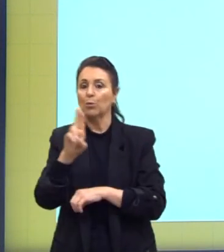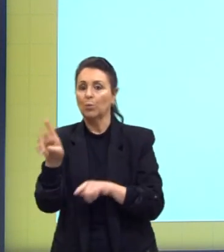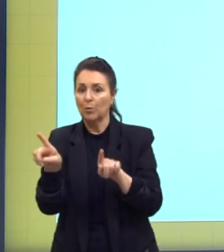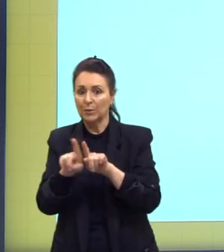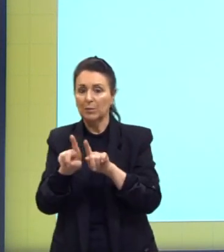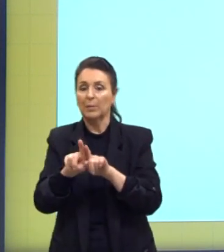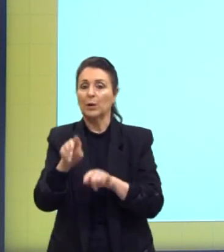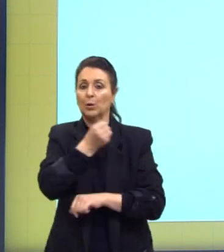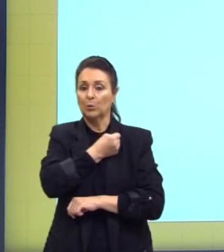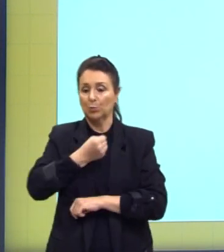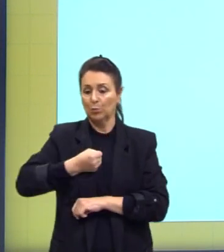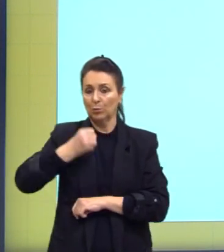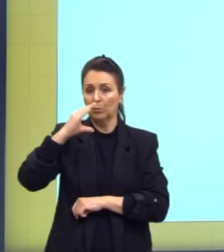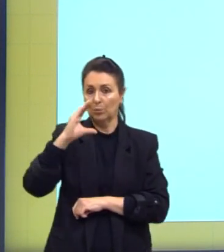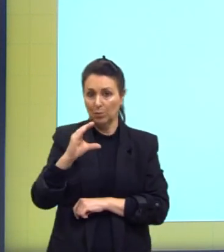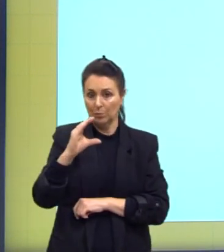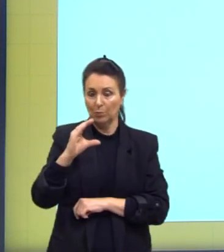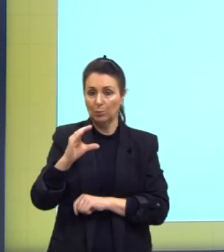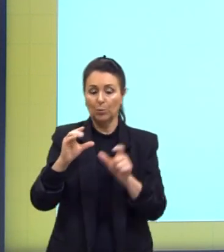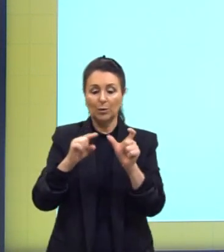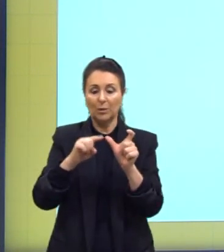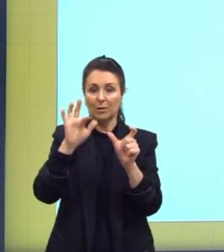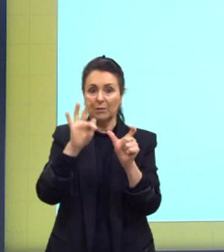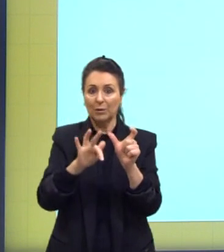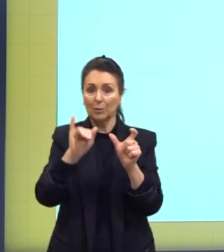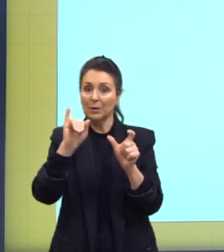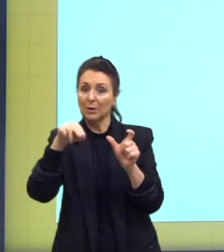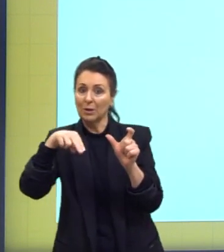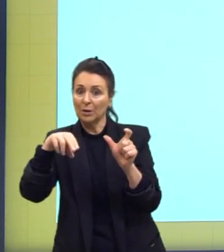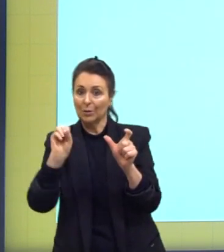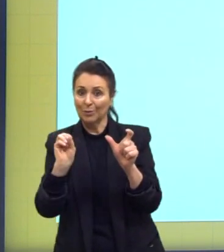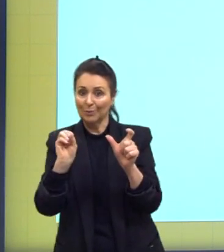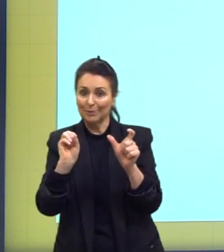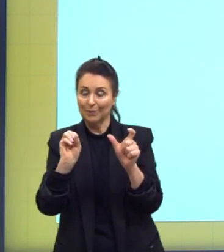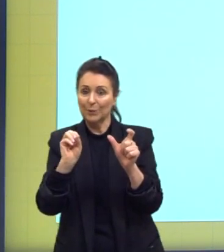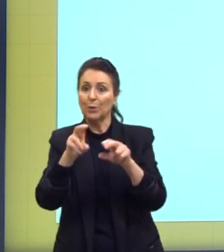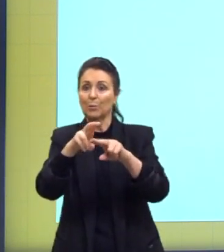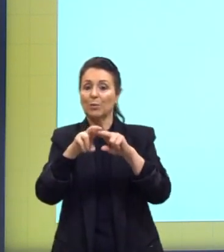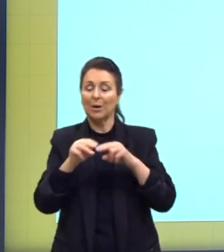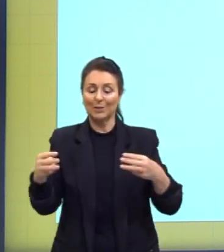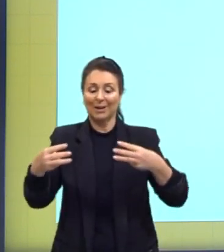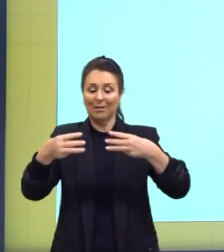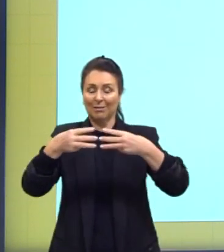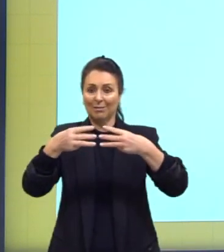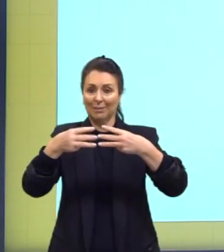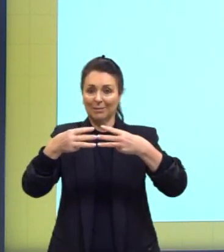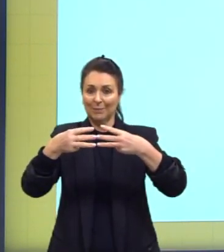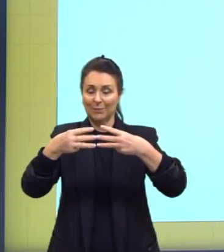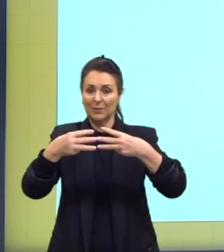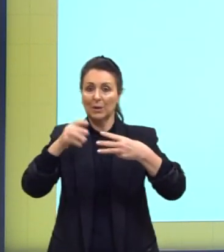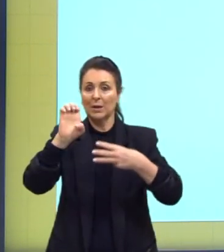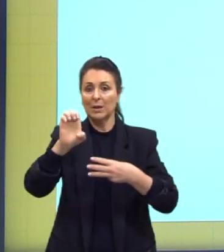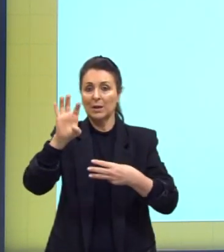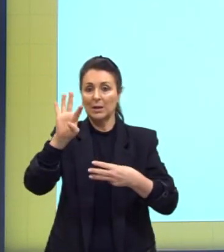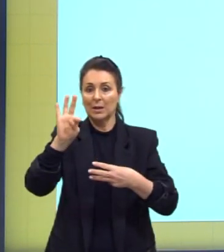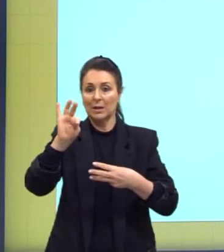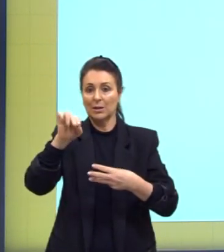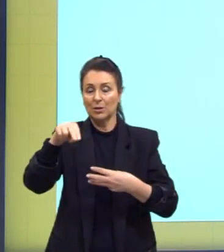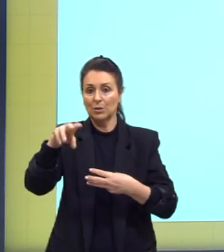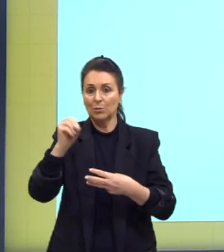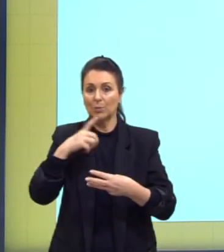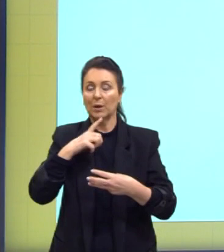número de carbonos e terminação um hino em função da tripla ligação o ET na mesmo